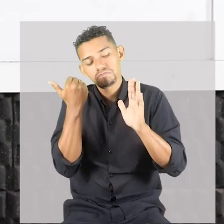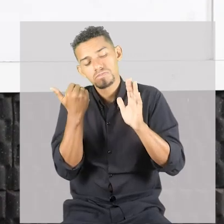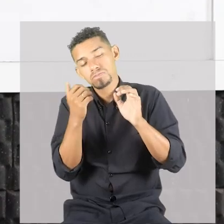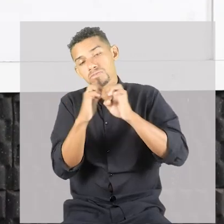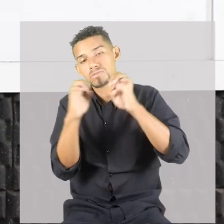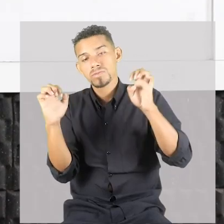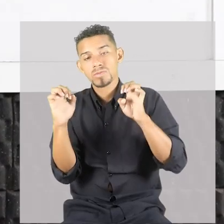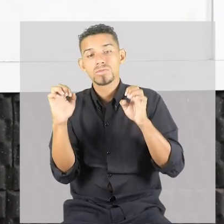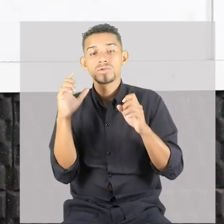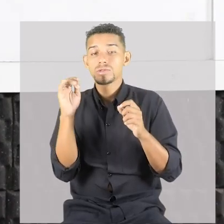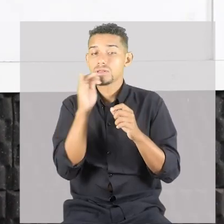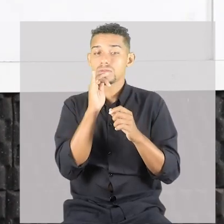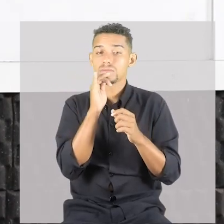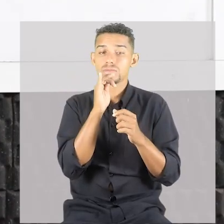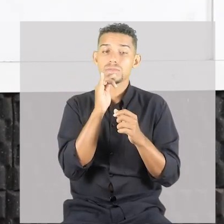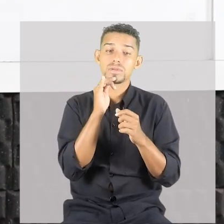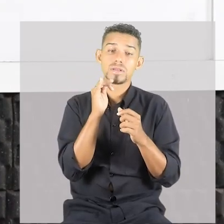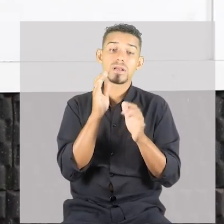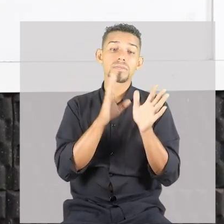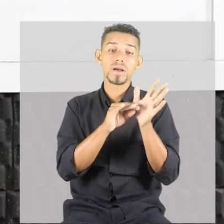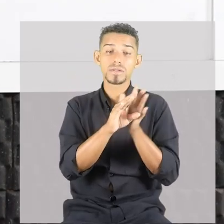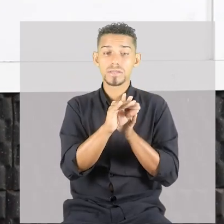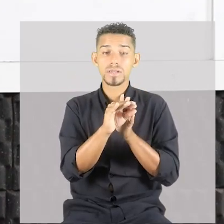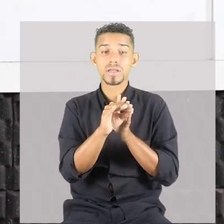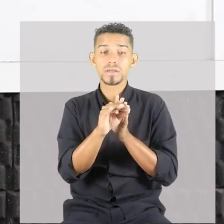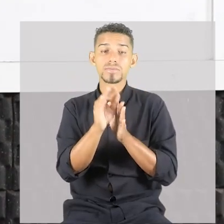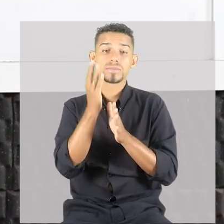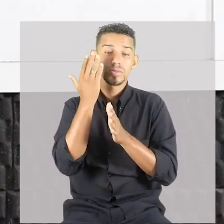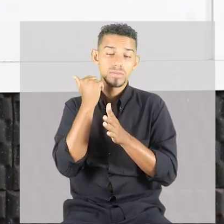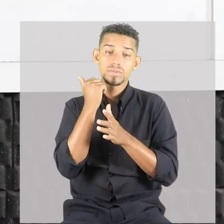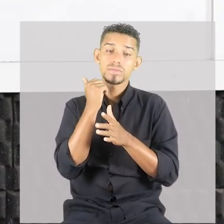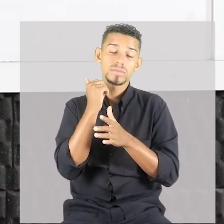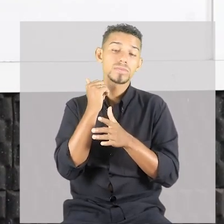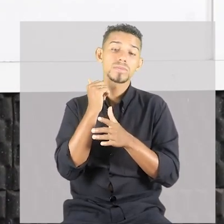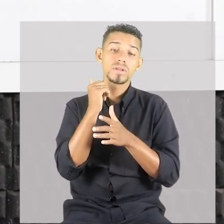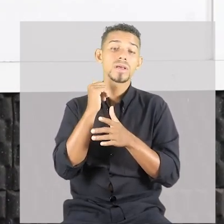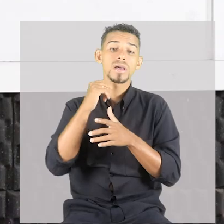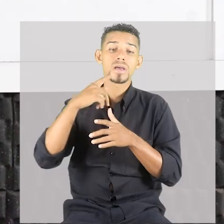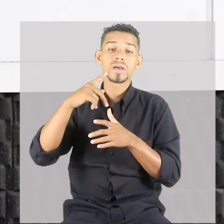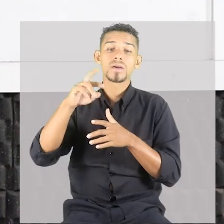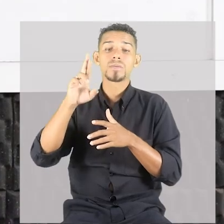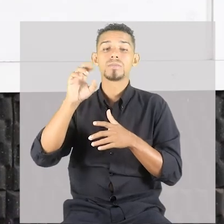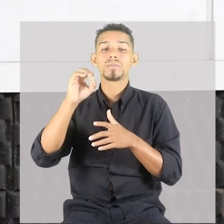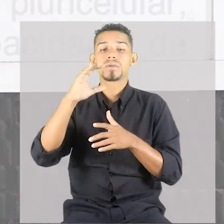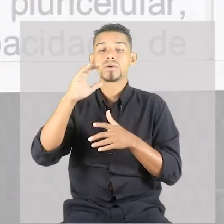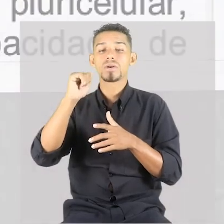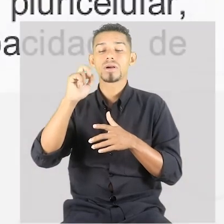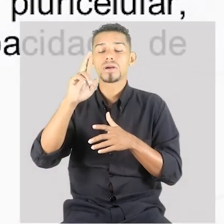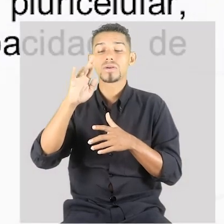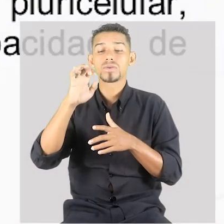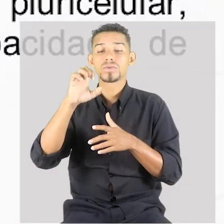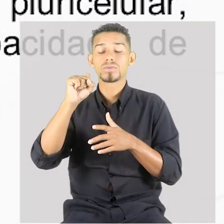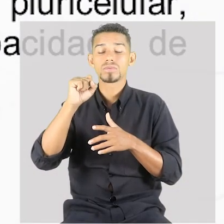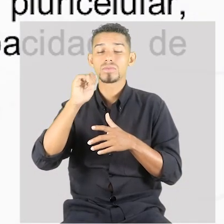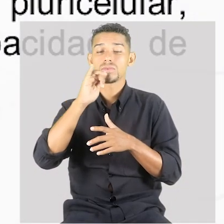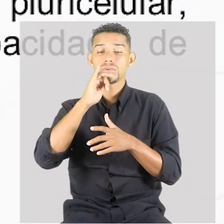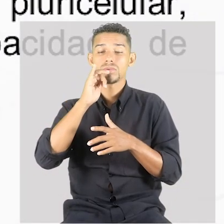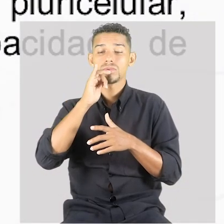a possibilidade de ser uma bactéria, porque a gente sabe que bactérias são procariontes, tá? Eles